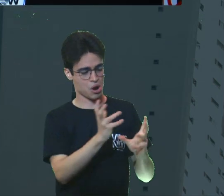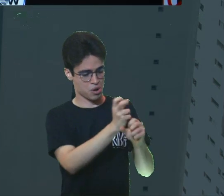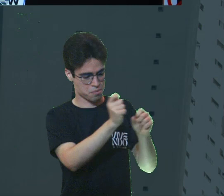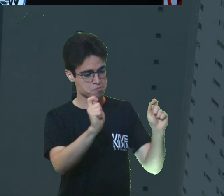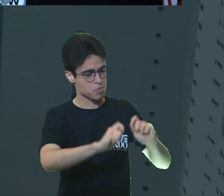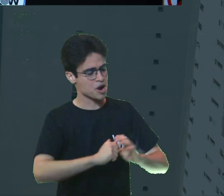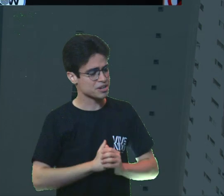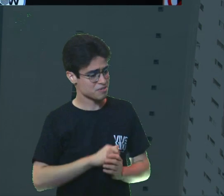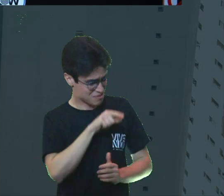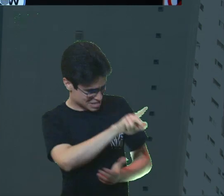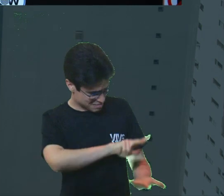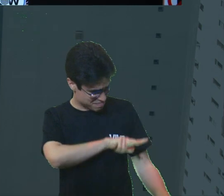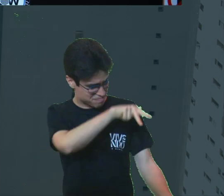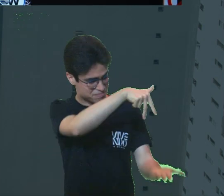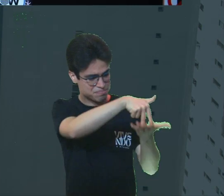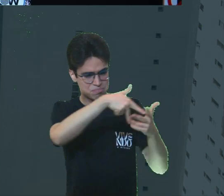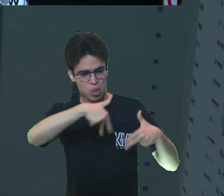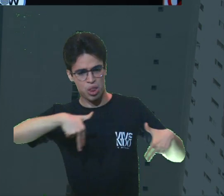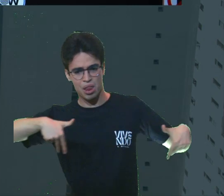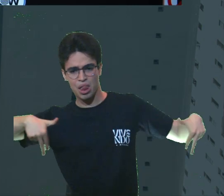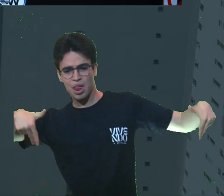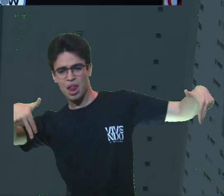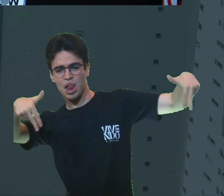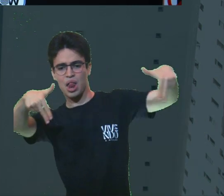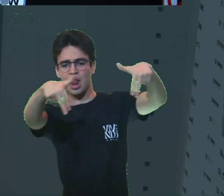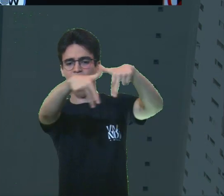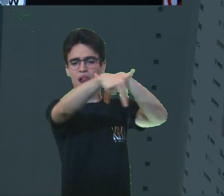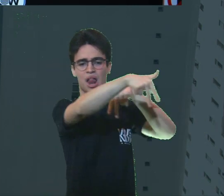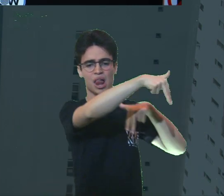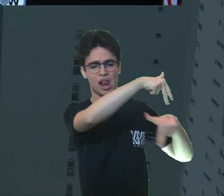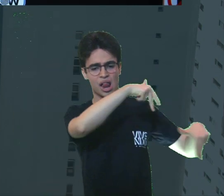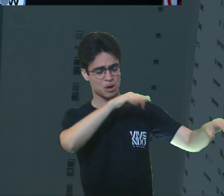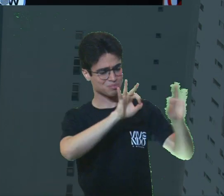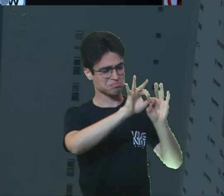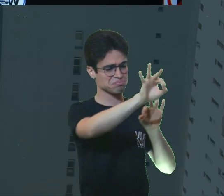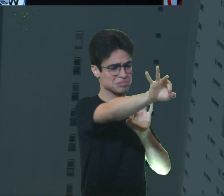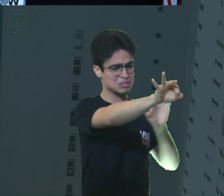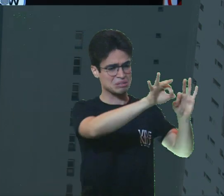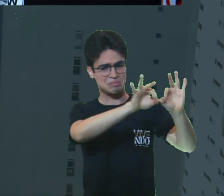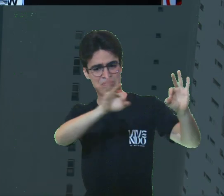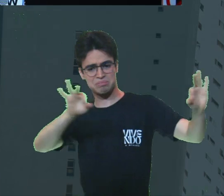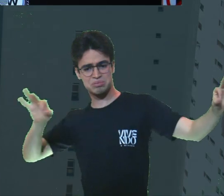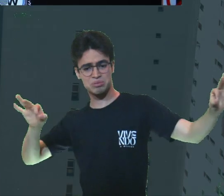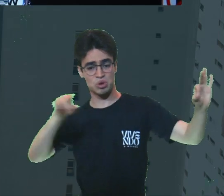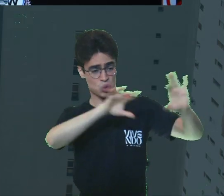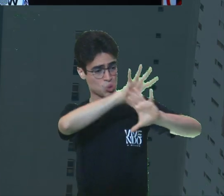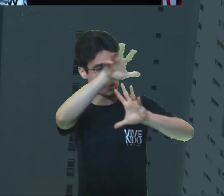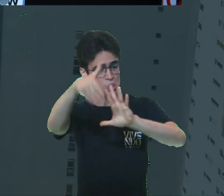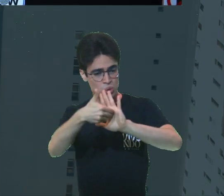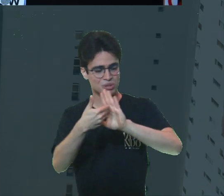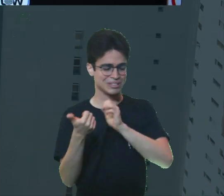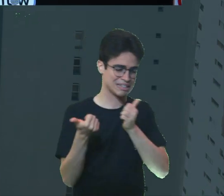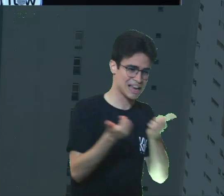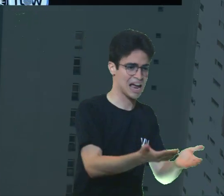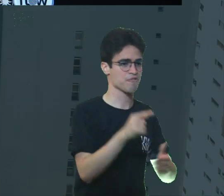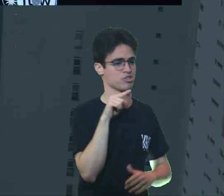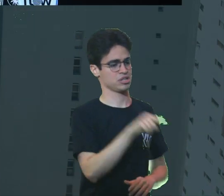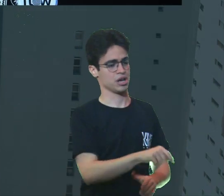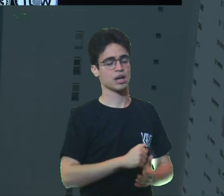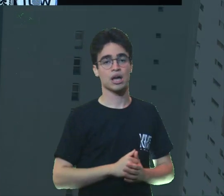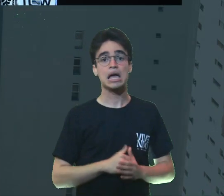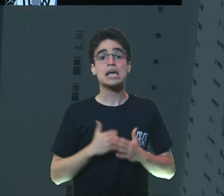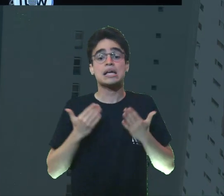Levanta-te, percorre essa terra no seu comprimento e na sua largura, porque eu te darei. E